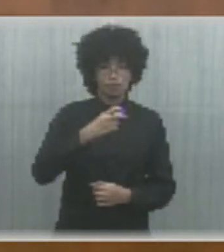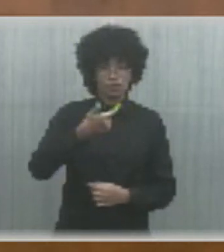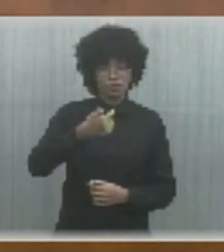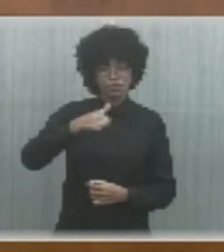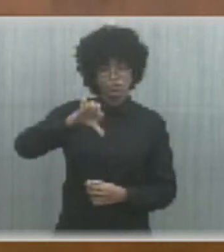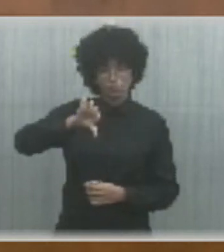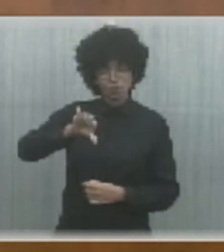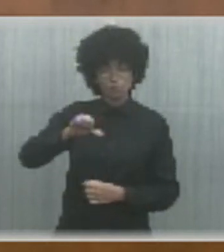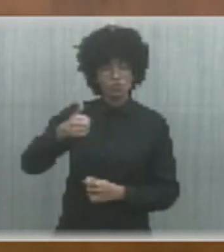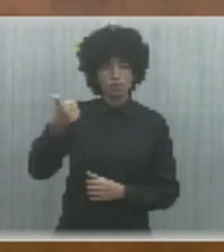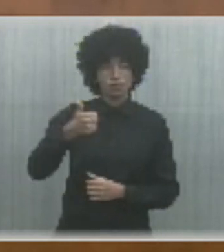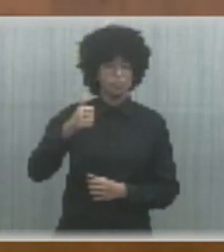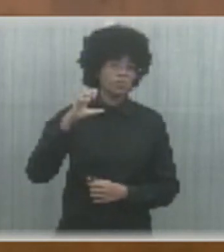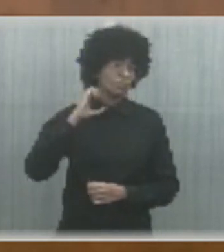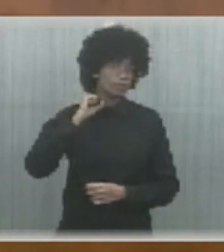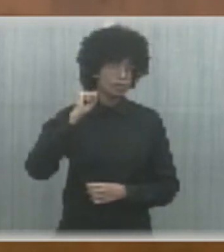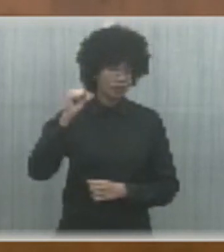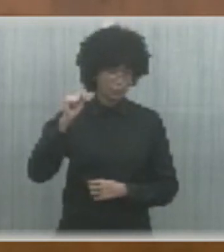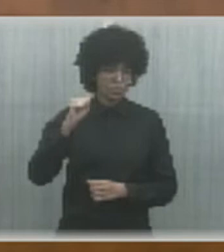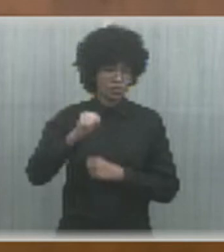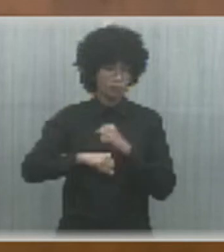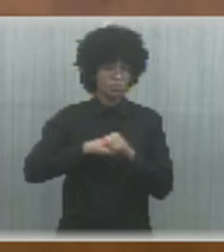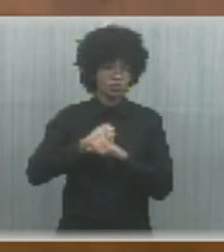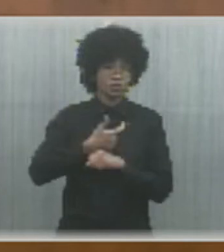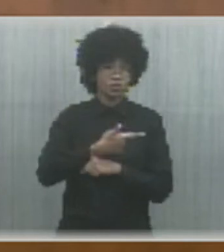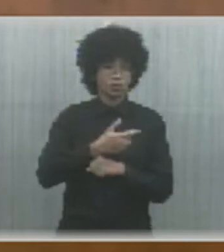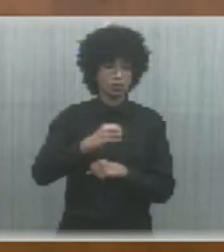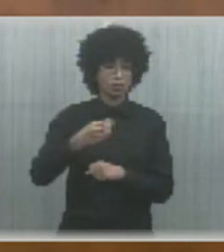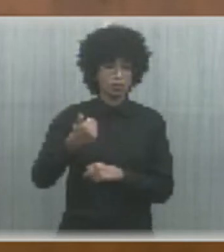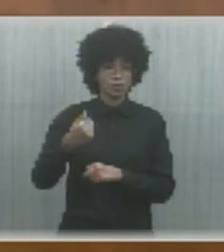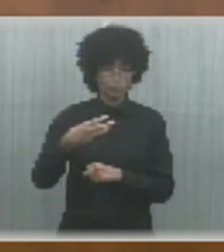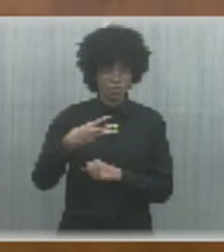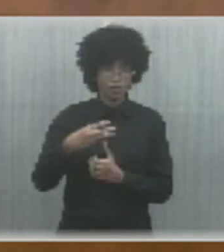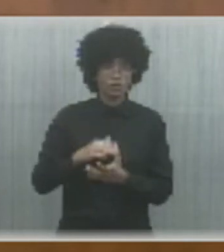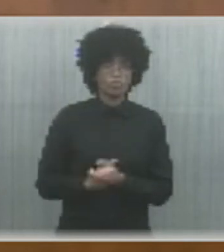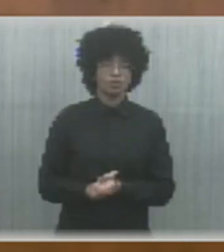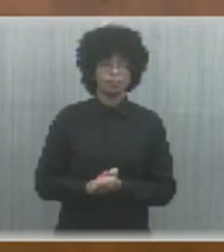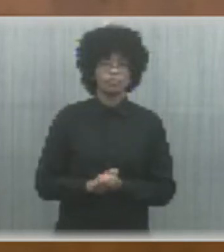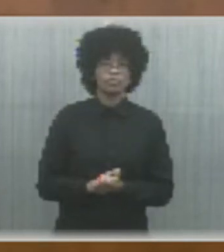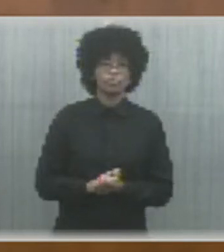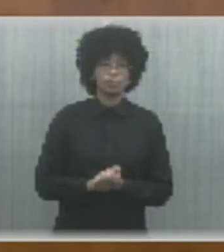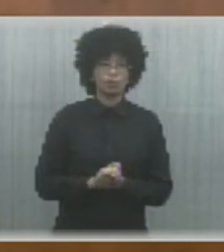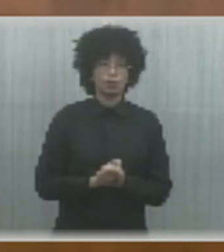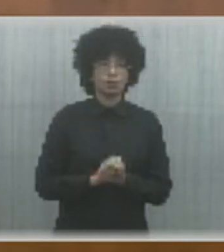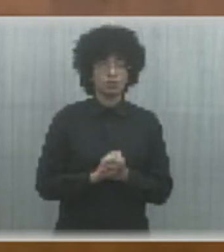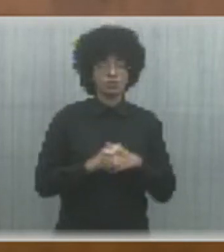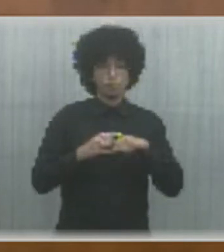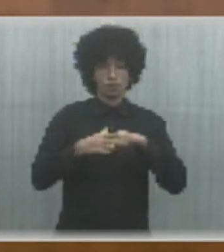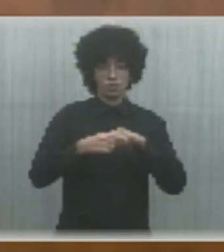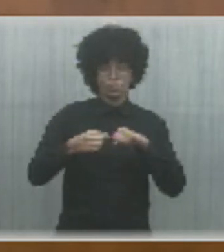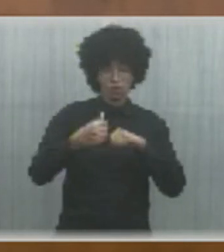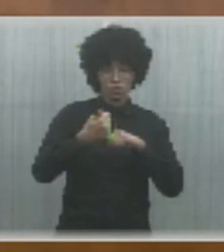de 1º de abril de 2013. E aí, no artigo 11,